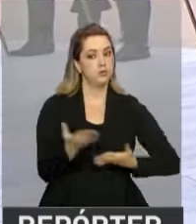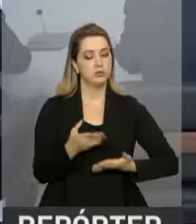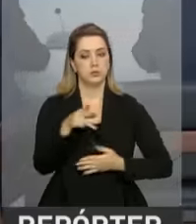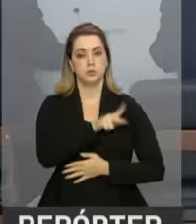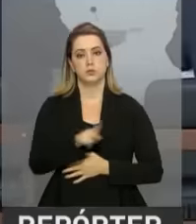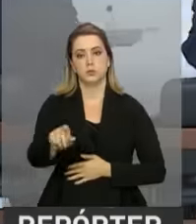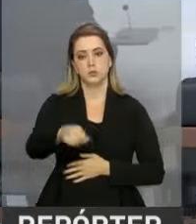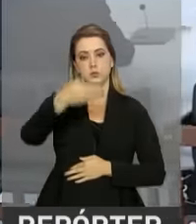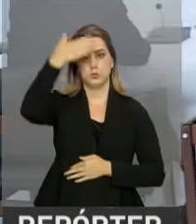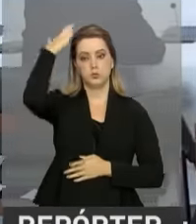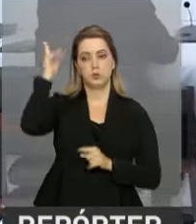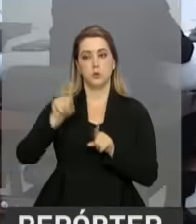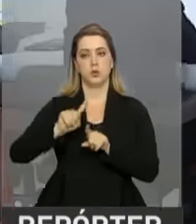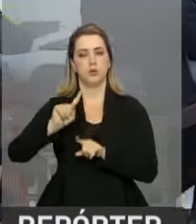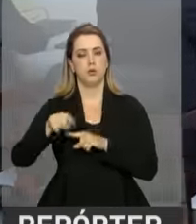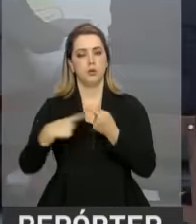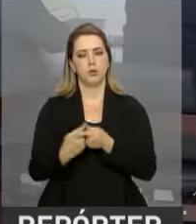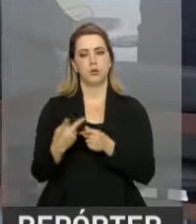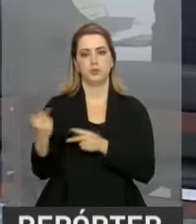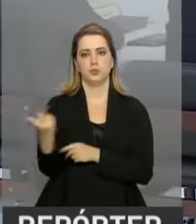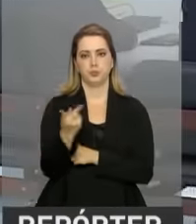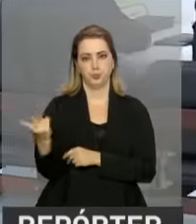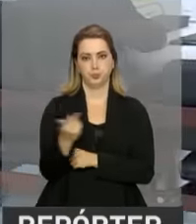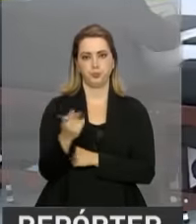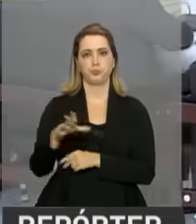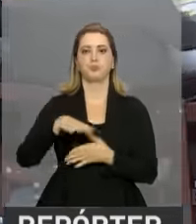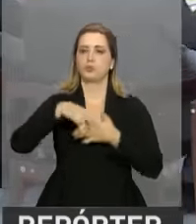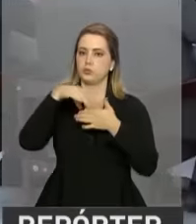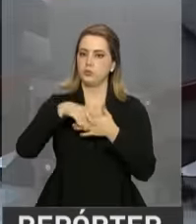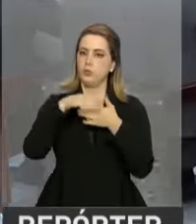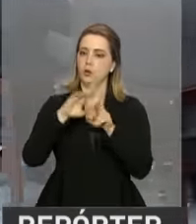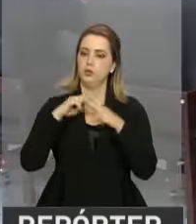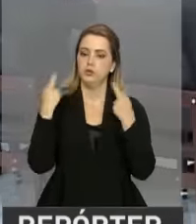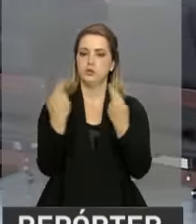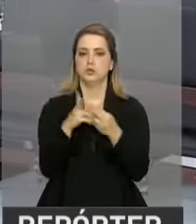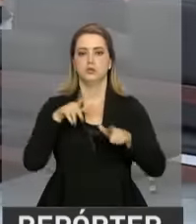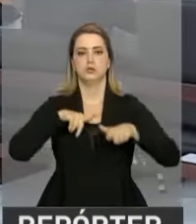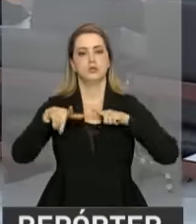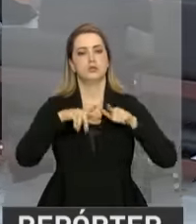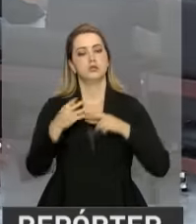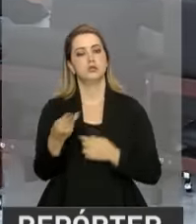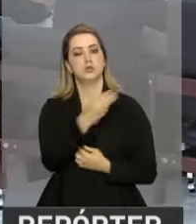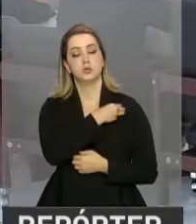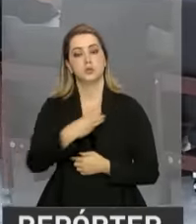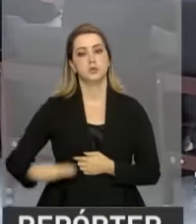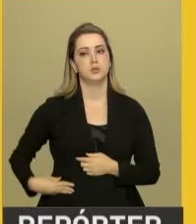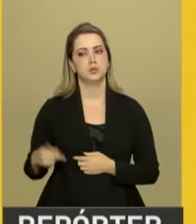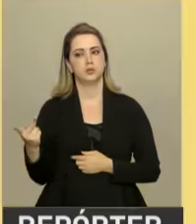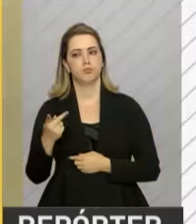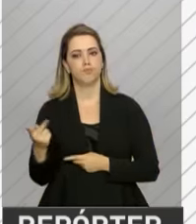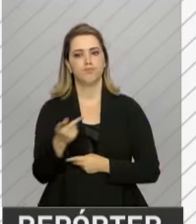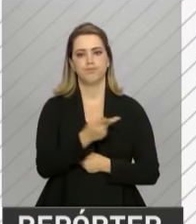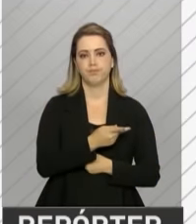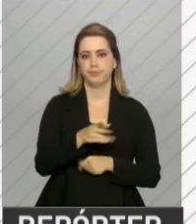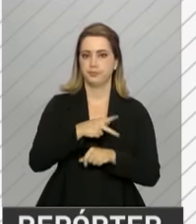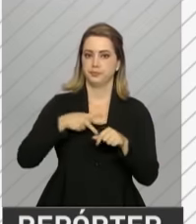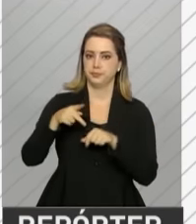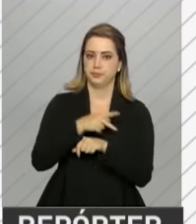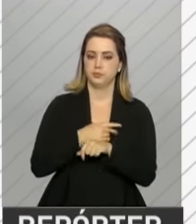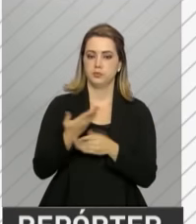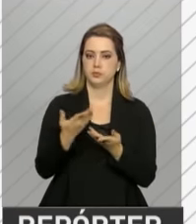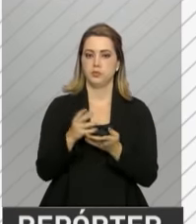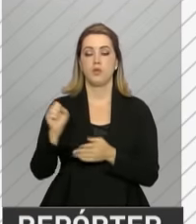Temer depois os dois líderes realizaram uma reunião de trabalho que contou com ministros de ambos os lados Portugal está no